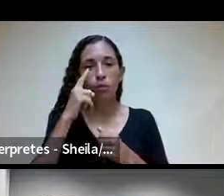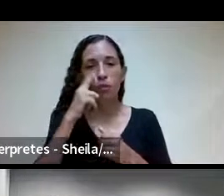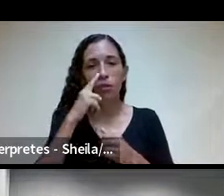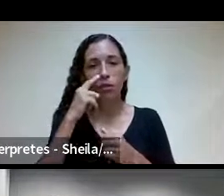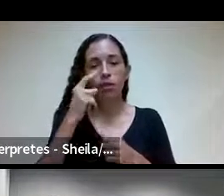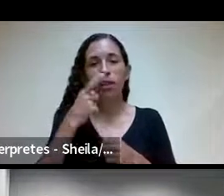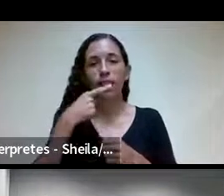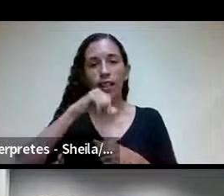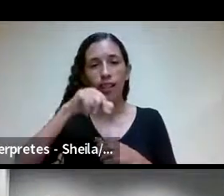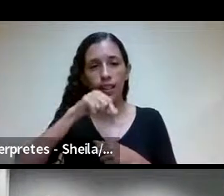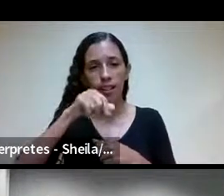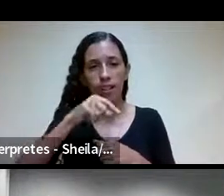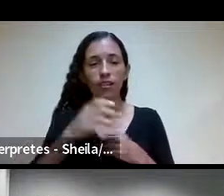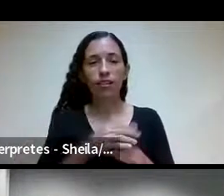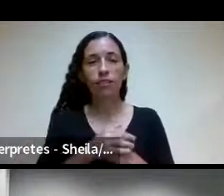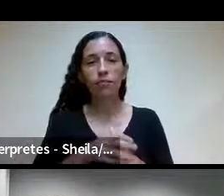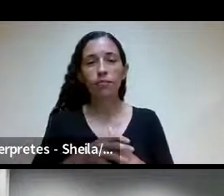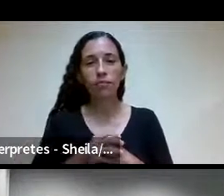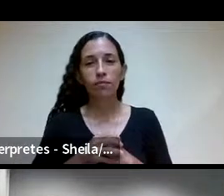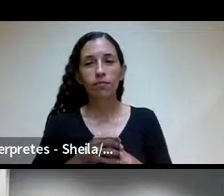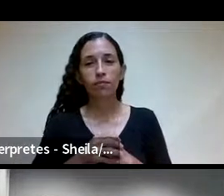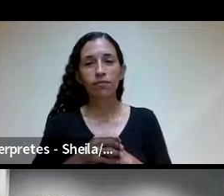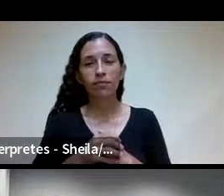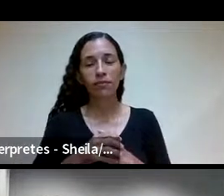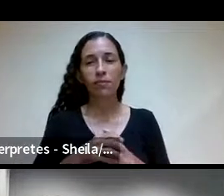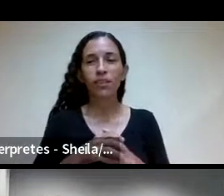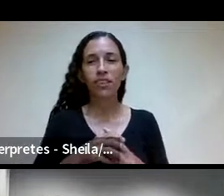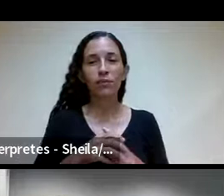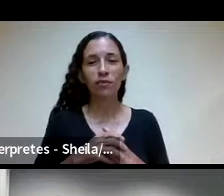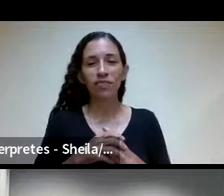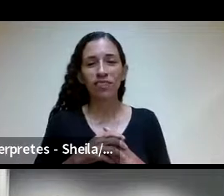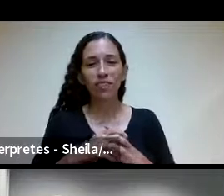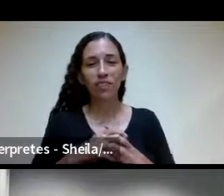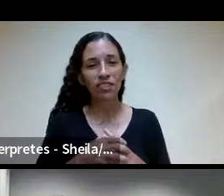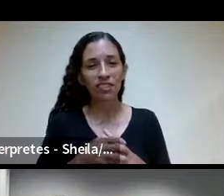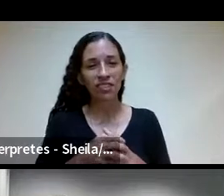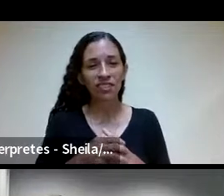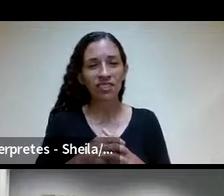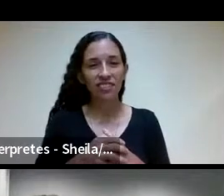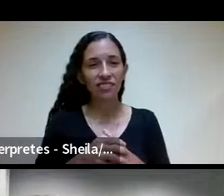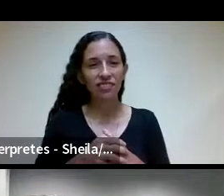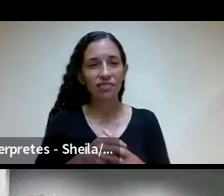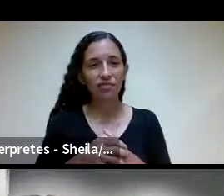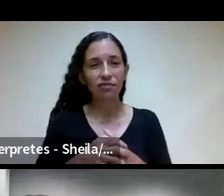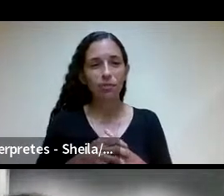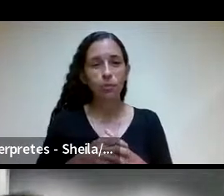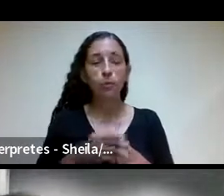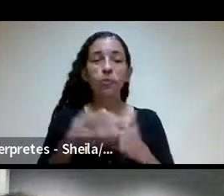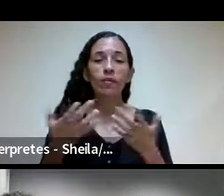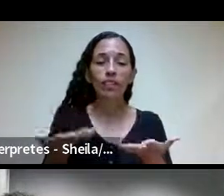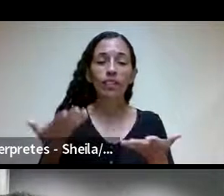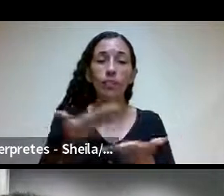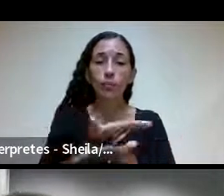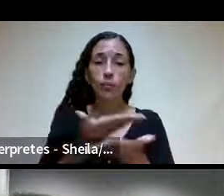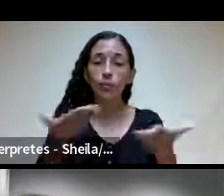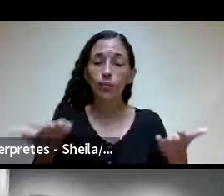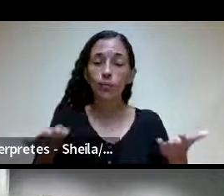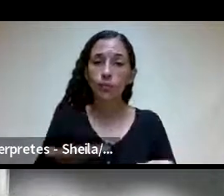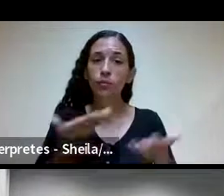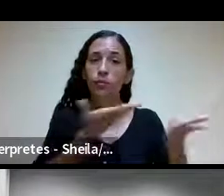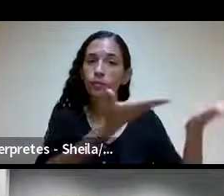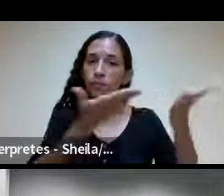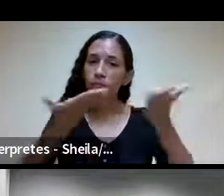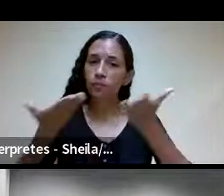está muito esvaziado ainda. Né? O que faz muito bem. Tá certo, doutora Adriana, doutora Tiziana, doutor Fernando,